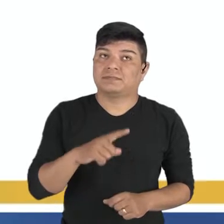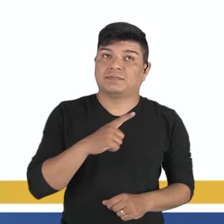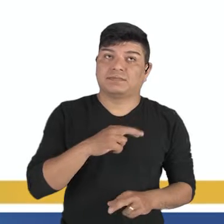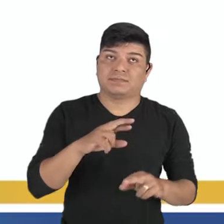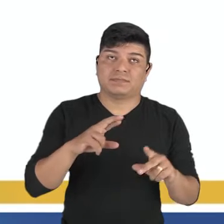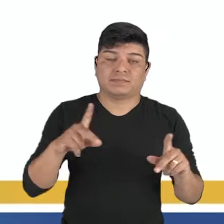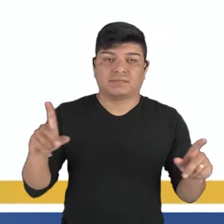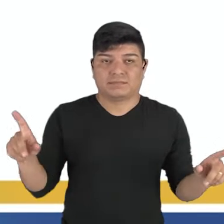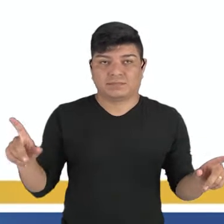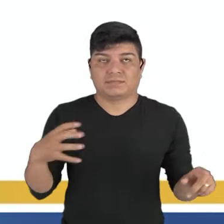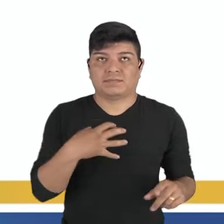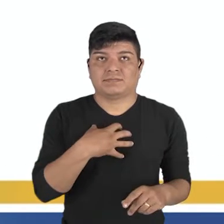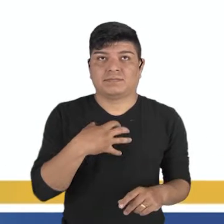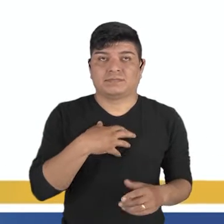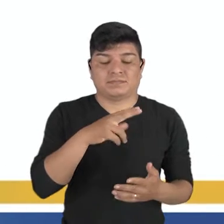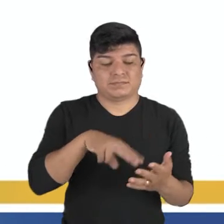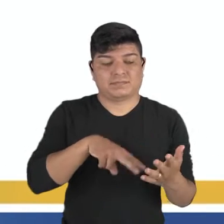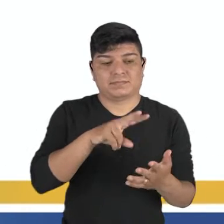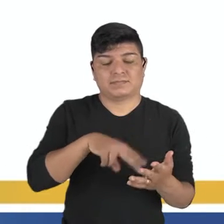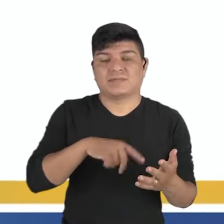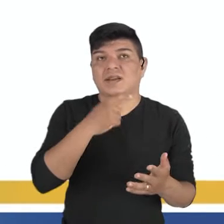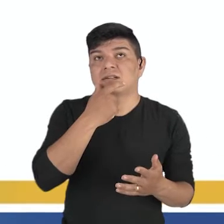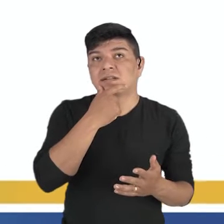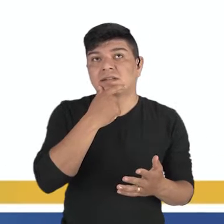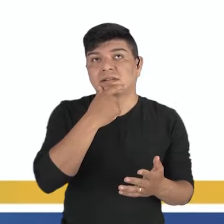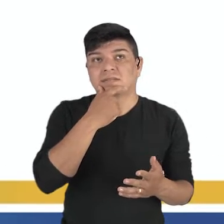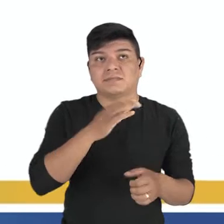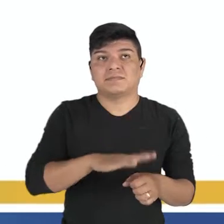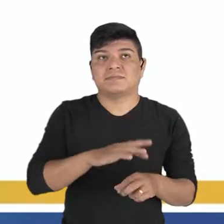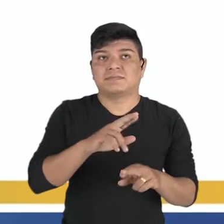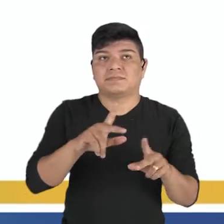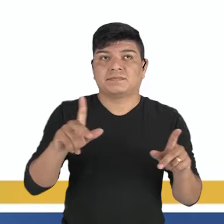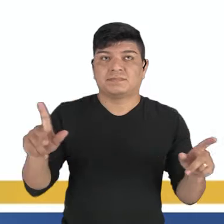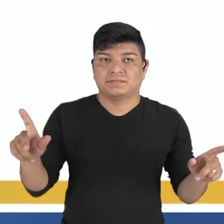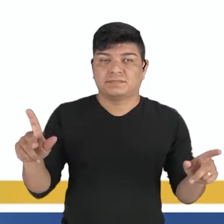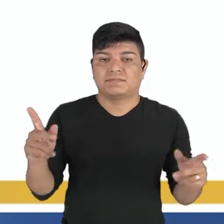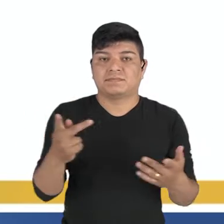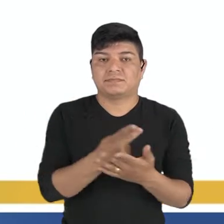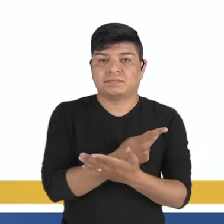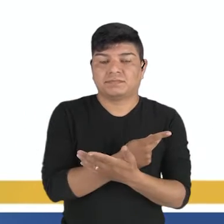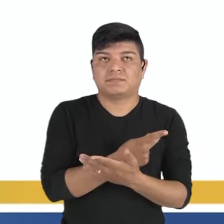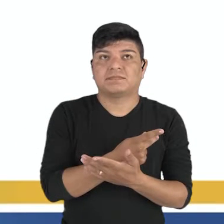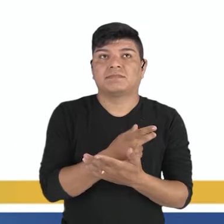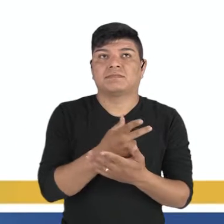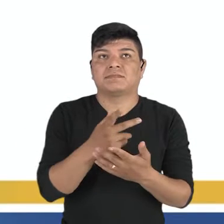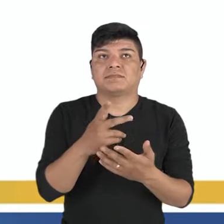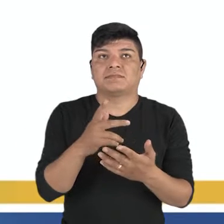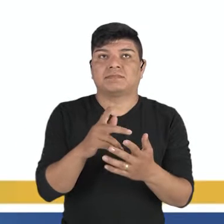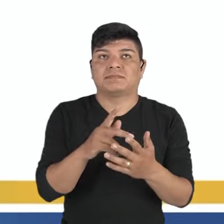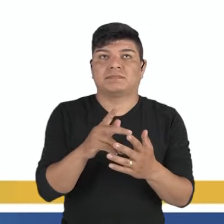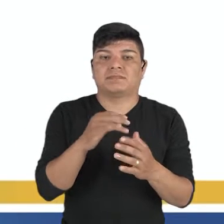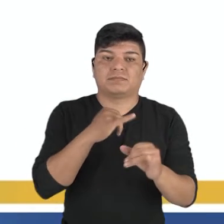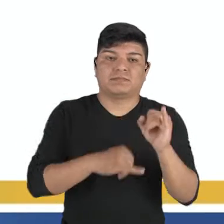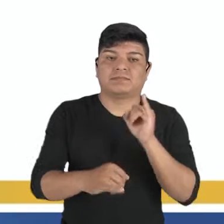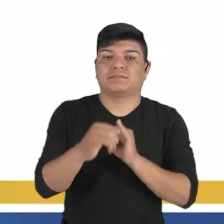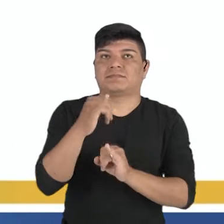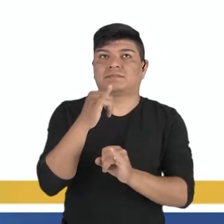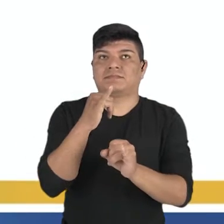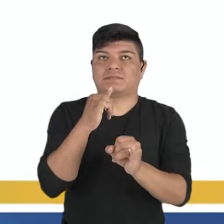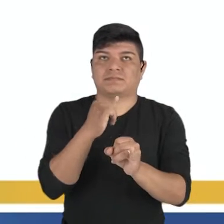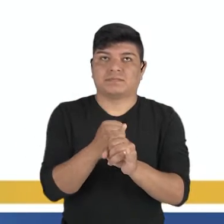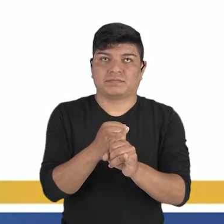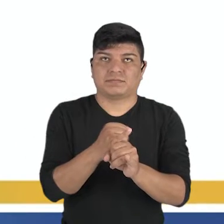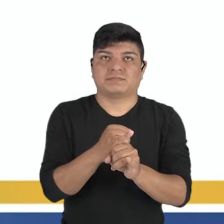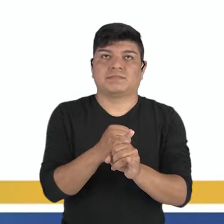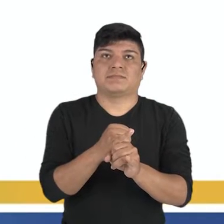Existem diferentes estilos de leitura em inglês para as mais diferentes situações. Páginas na internet,